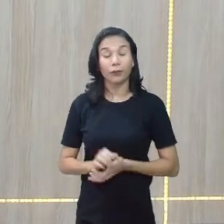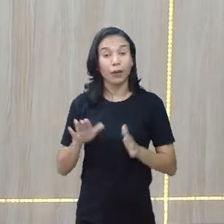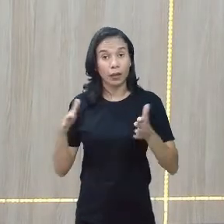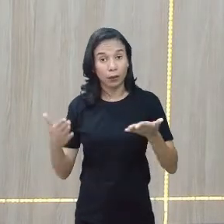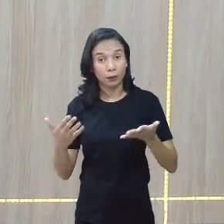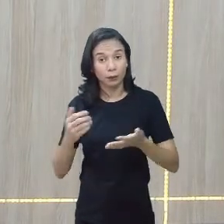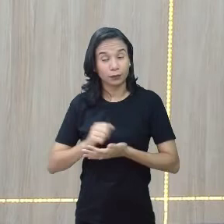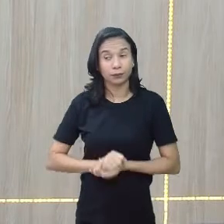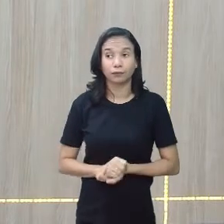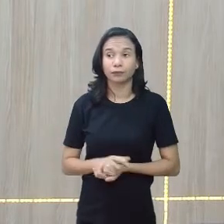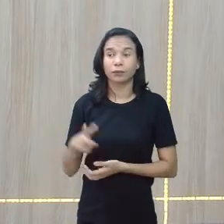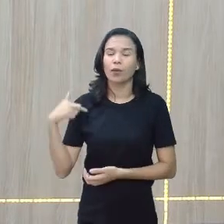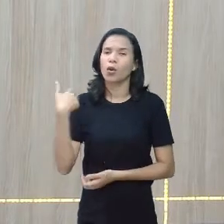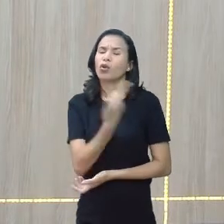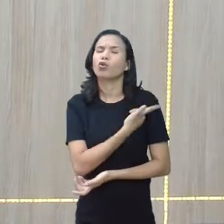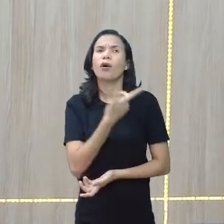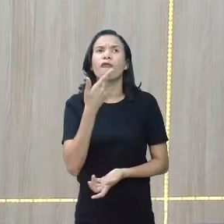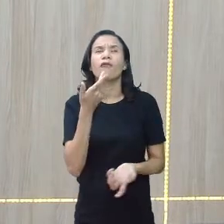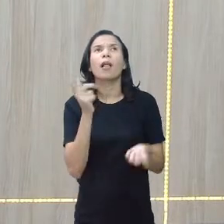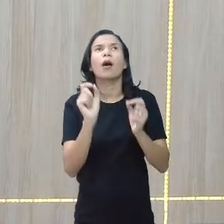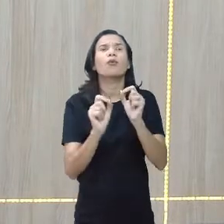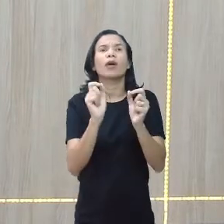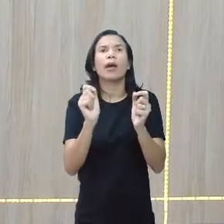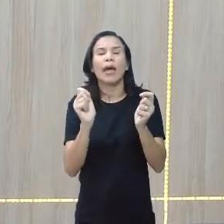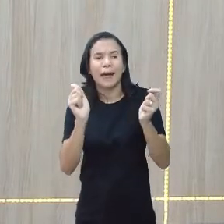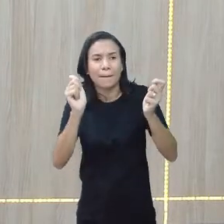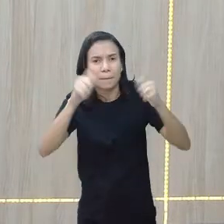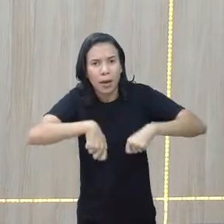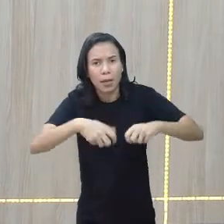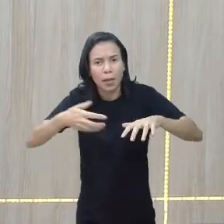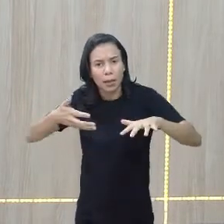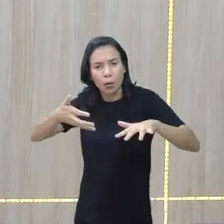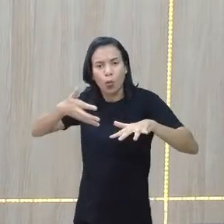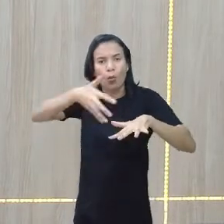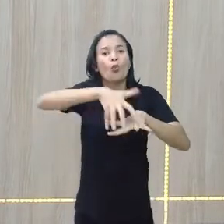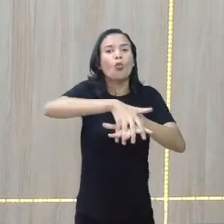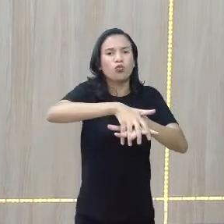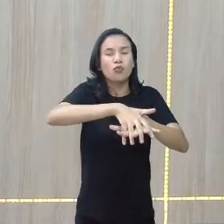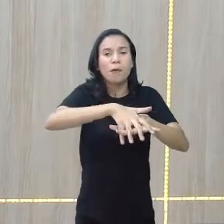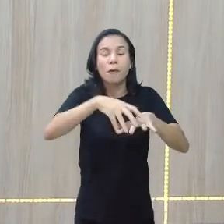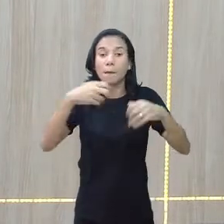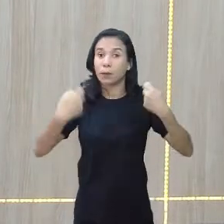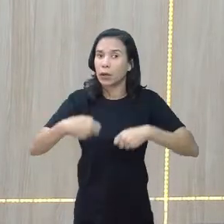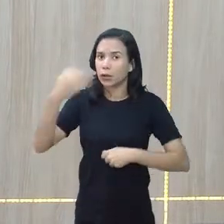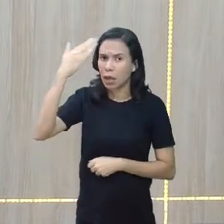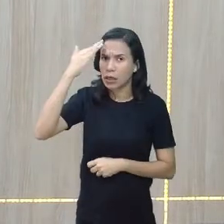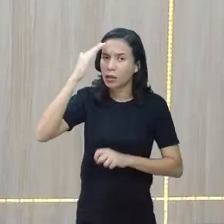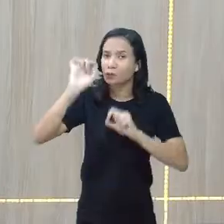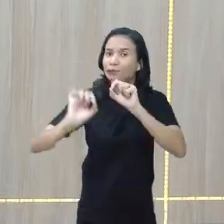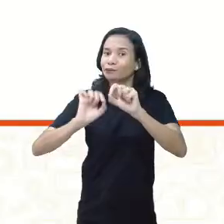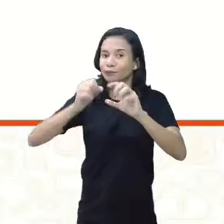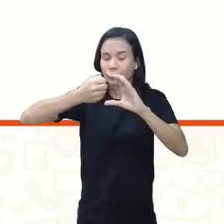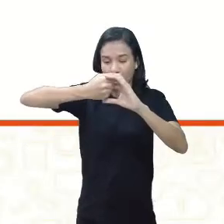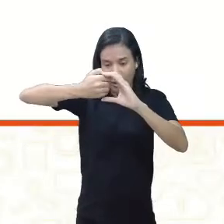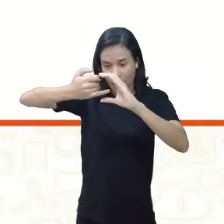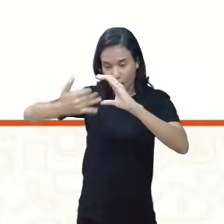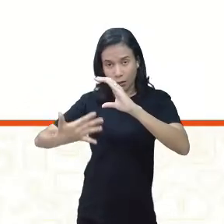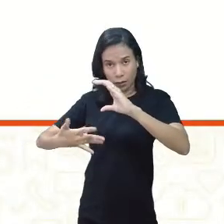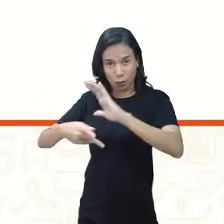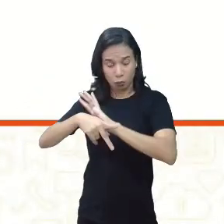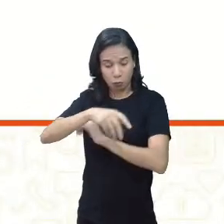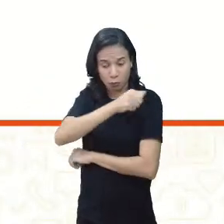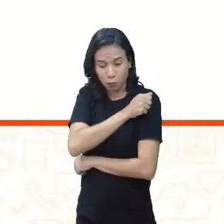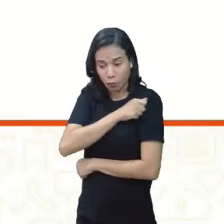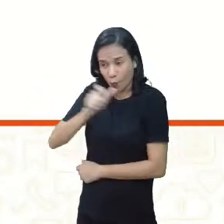Então, quando a gente fala de potencial inclusivo, a gente precisa considerar as características do